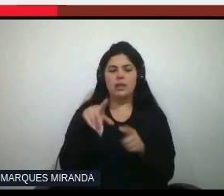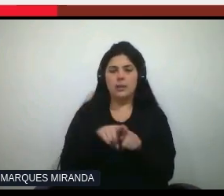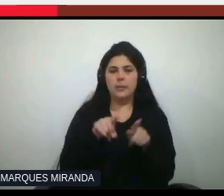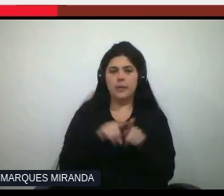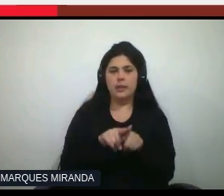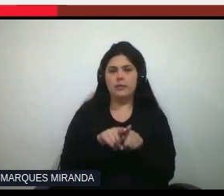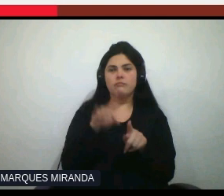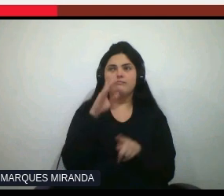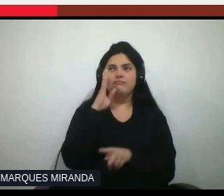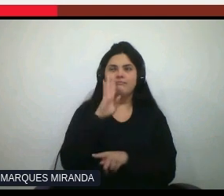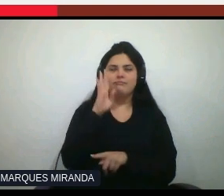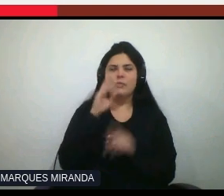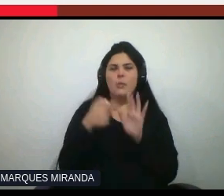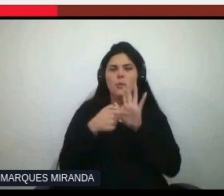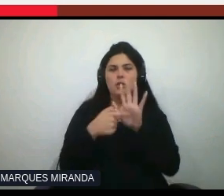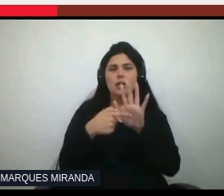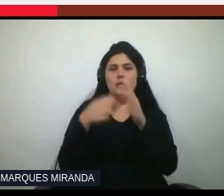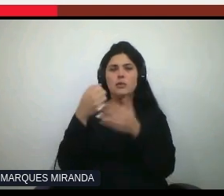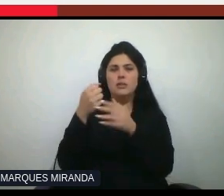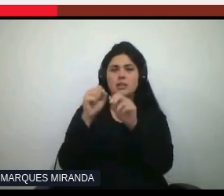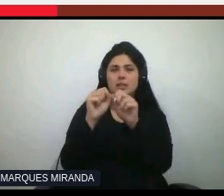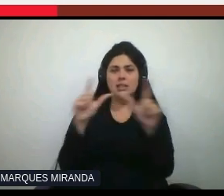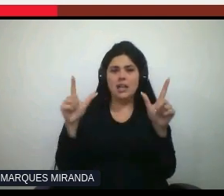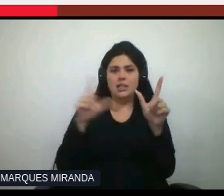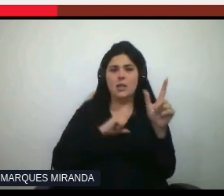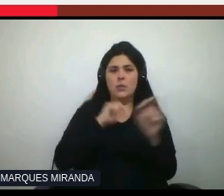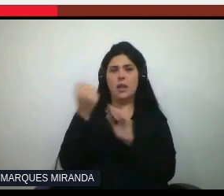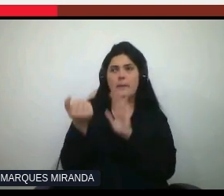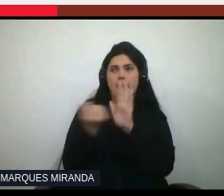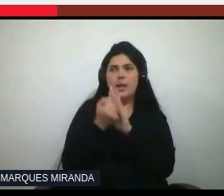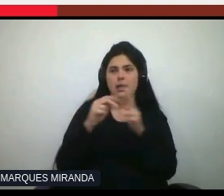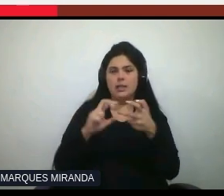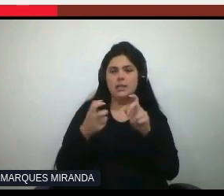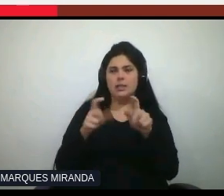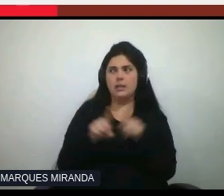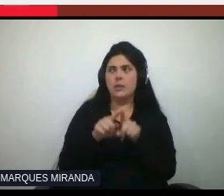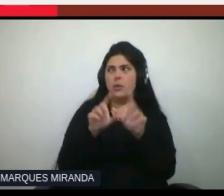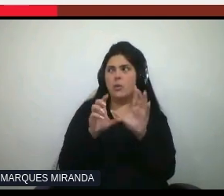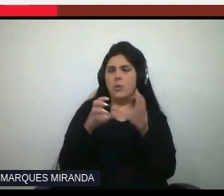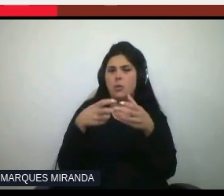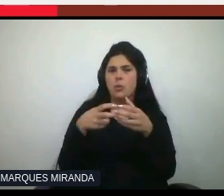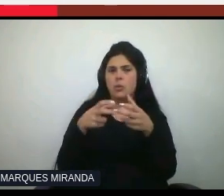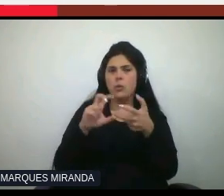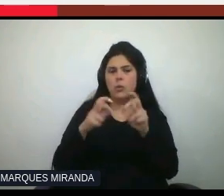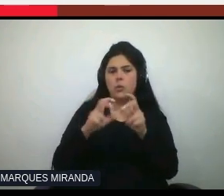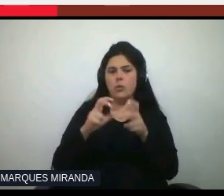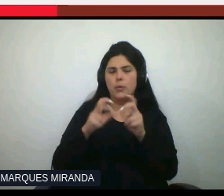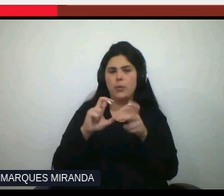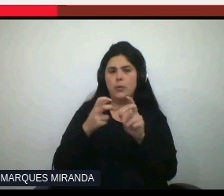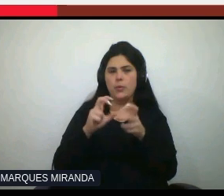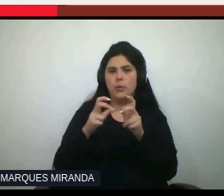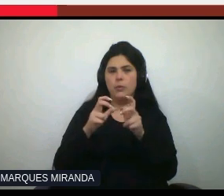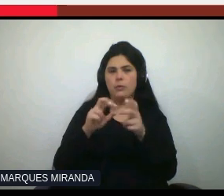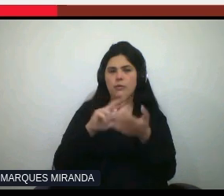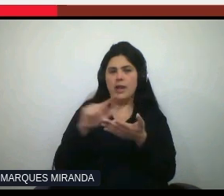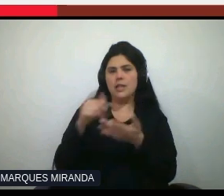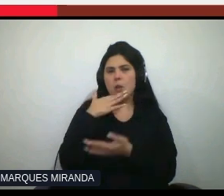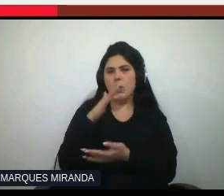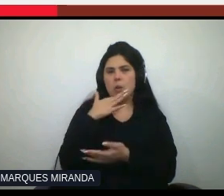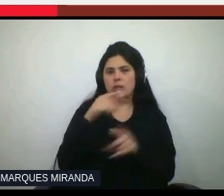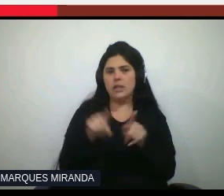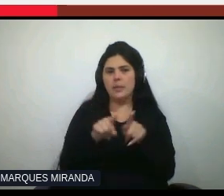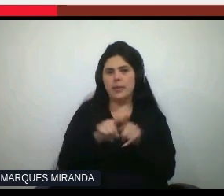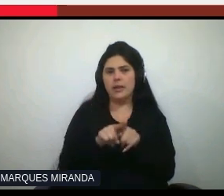achar bem legal. Eu estou mostrando um slide aqui, tá, pessoal? Nesse slide tem o logo do TDC, que é um cubo mágico, né? Com múltiplas cores, tá?